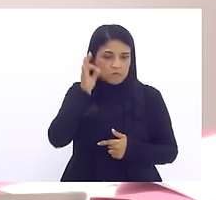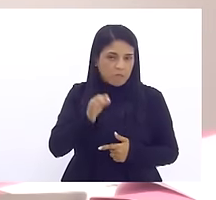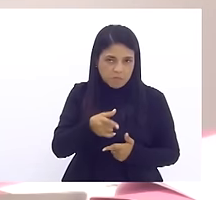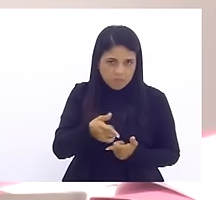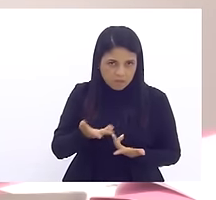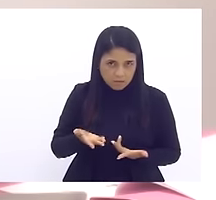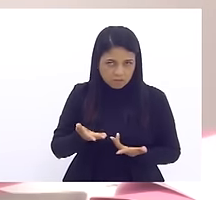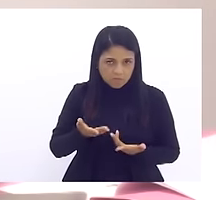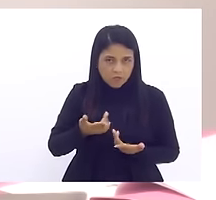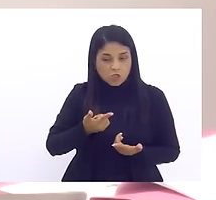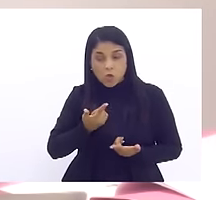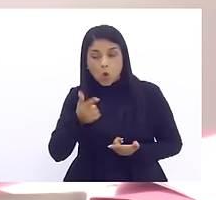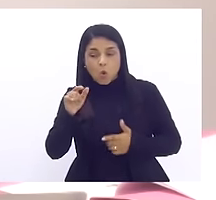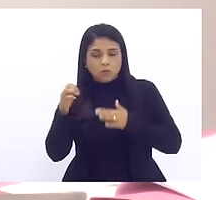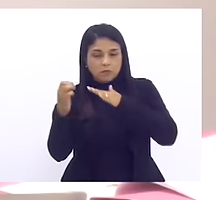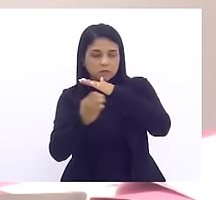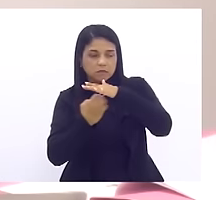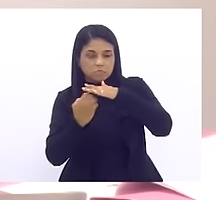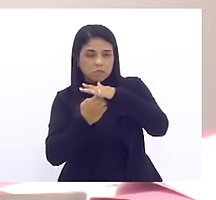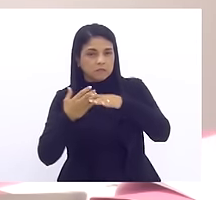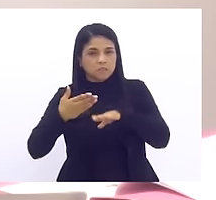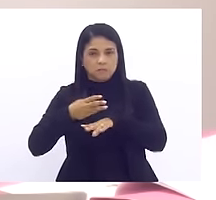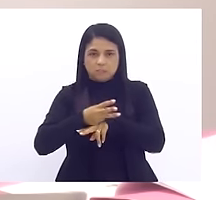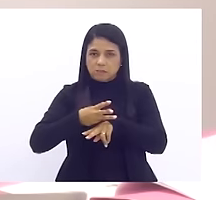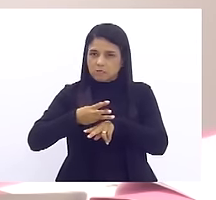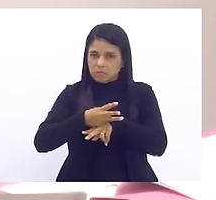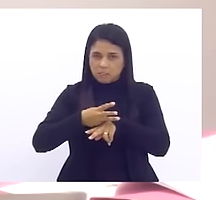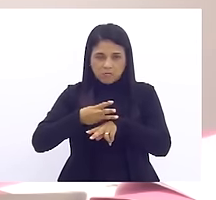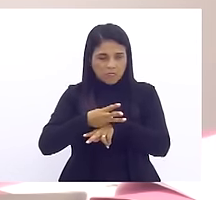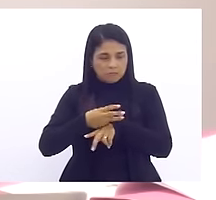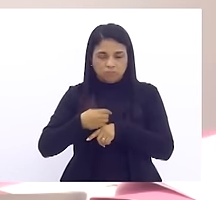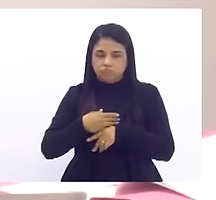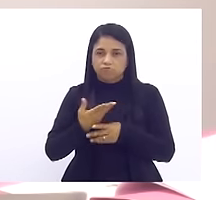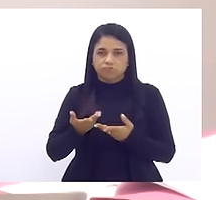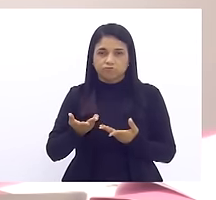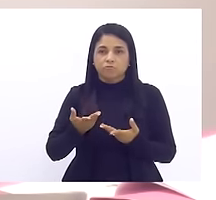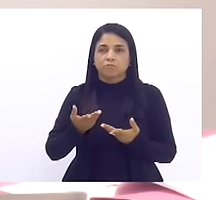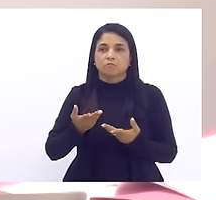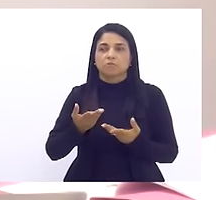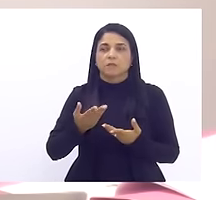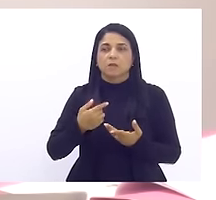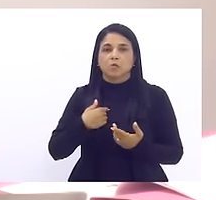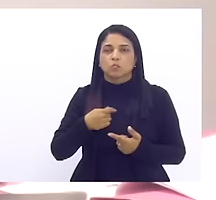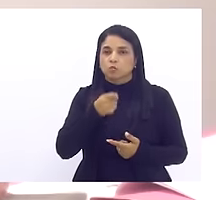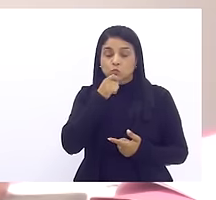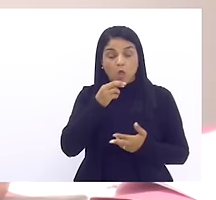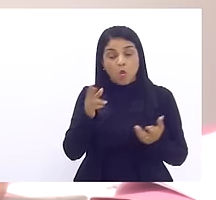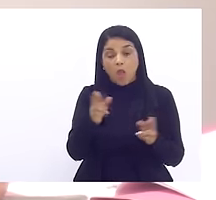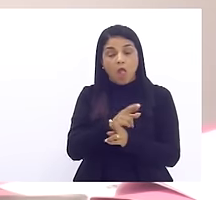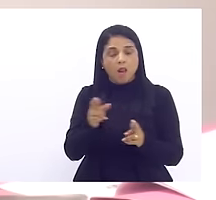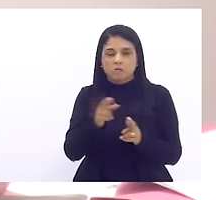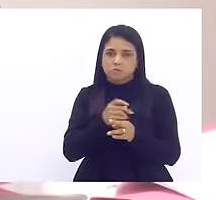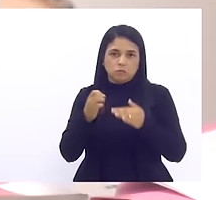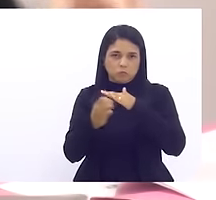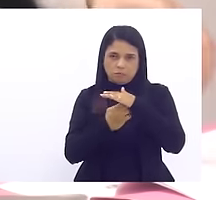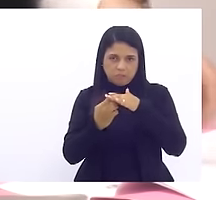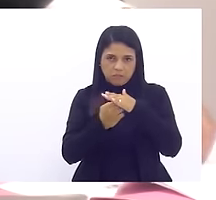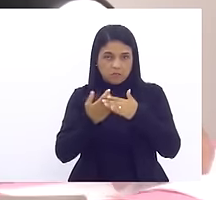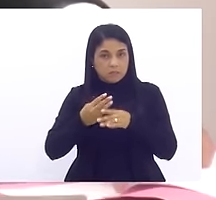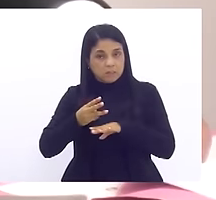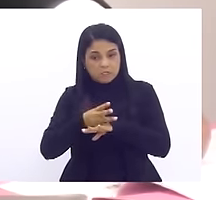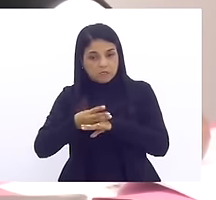dessas outras empresas terceirizadas Então mas se você dá a possibilidade ao contrato mãe dele